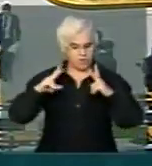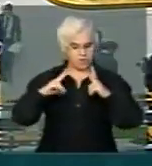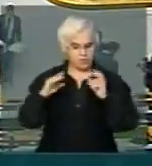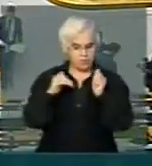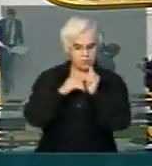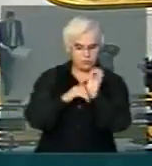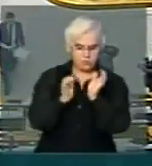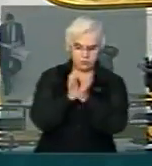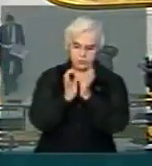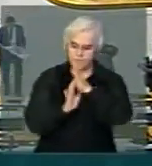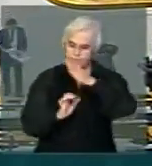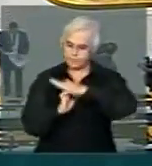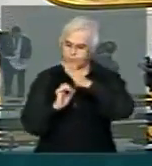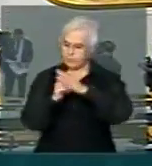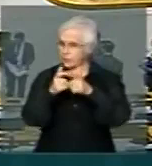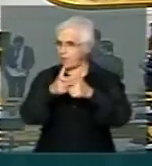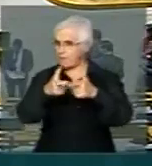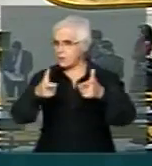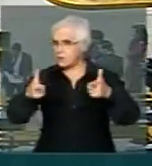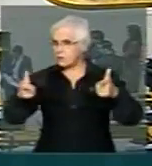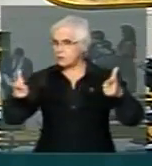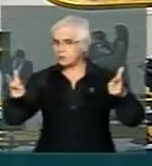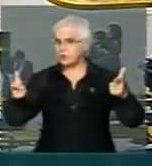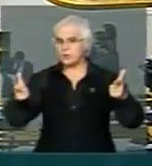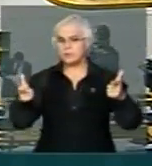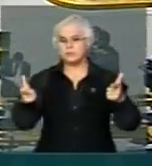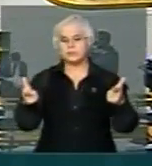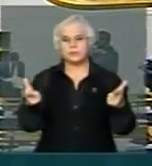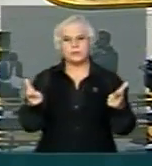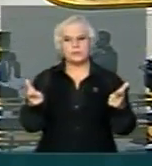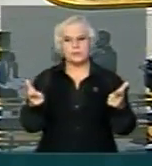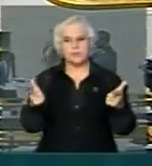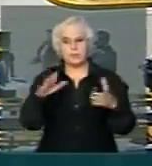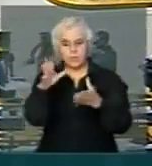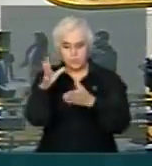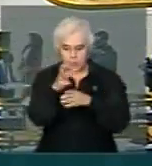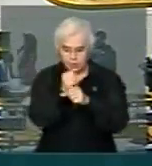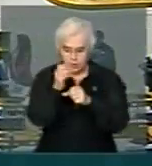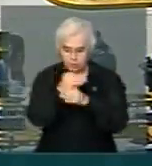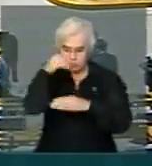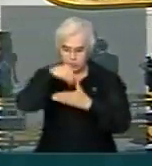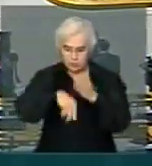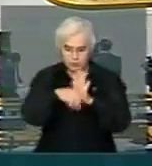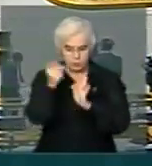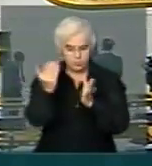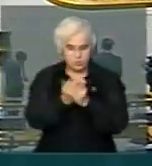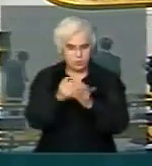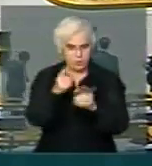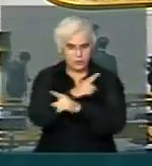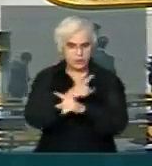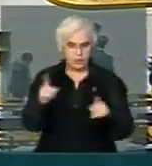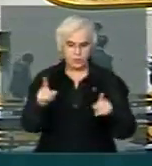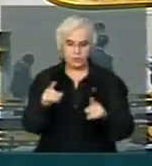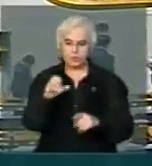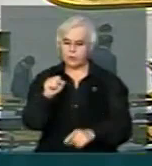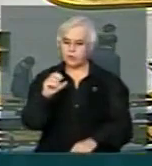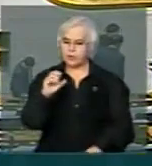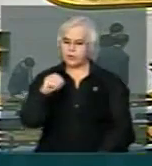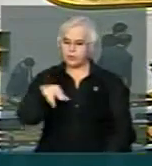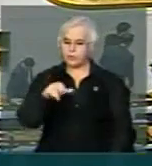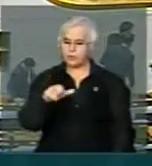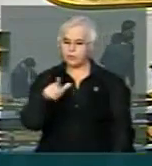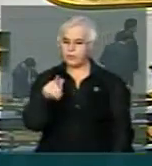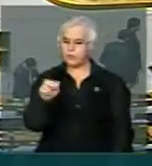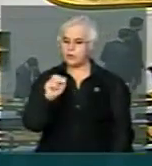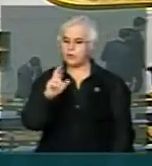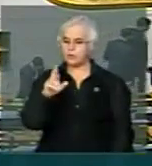por grandes empresas, não é computada nesse processo. Sonegar é